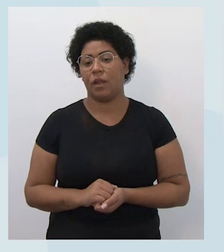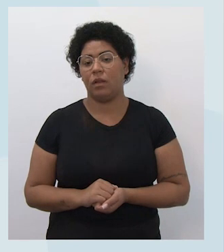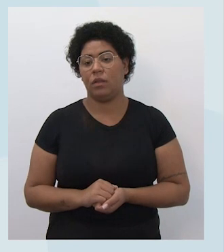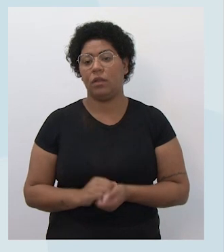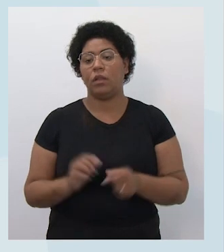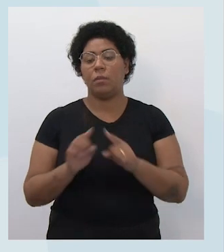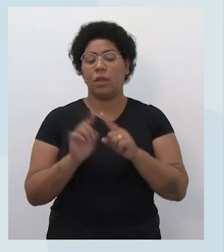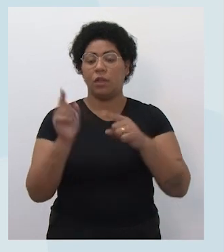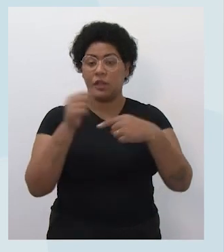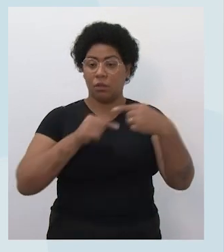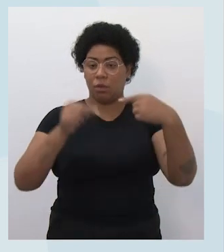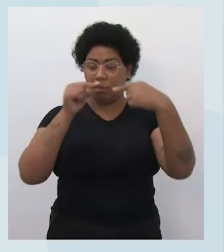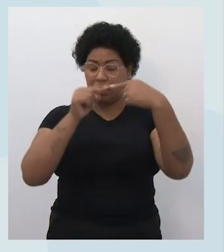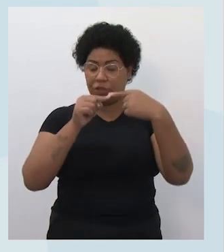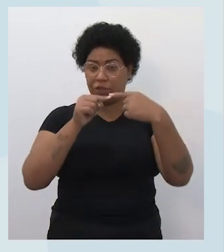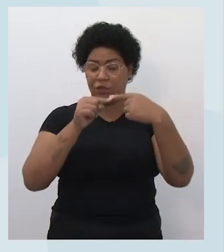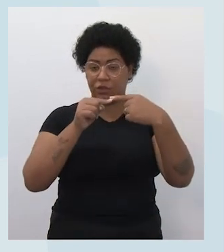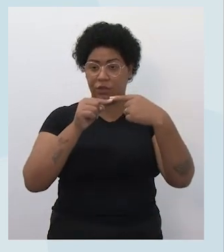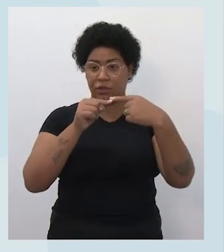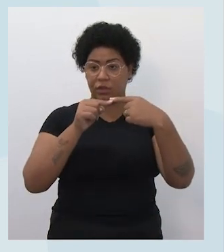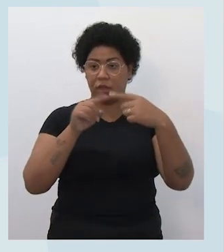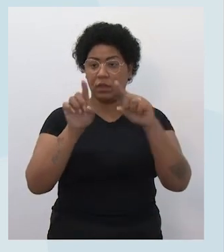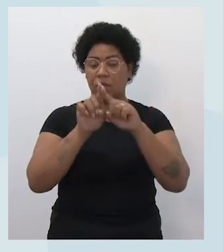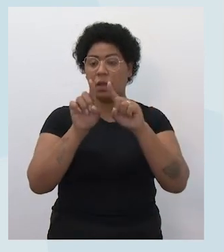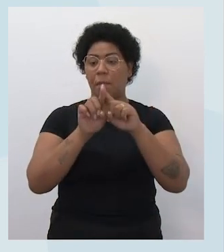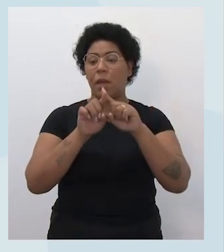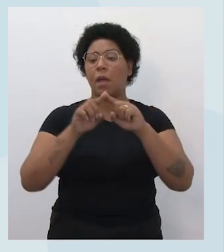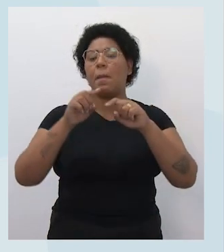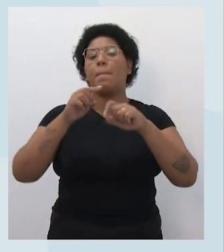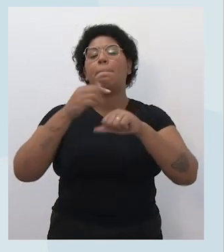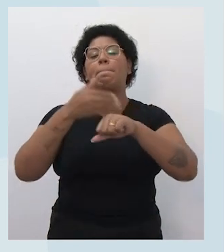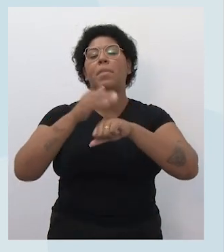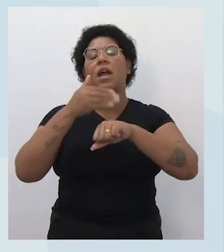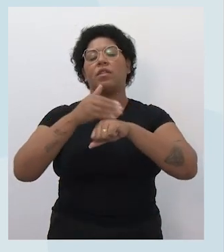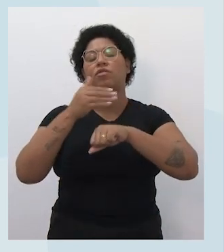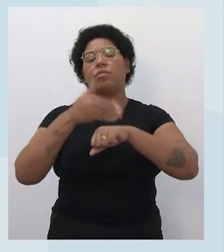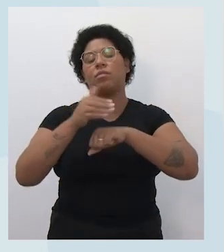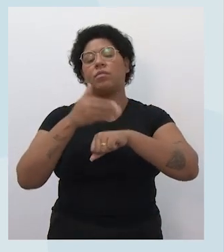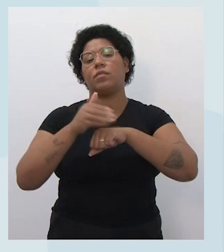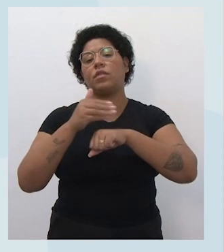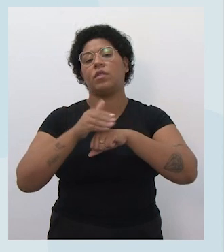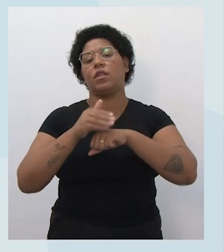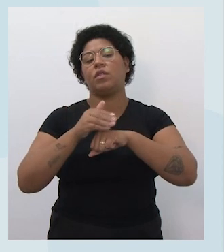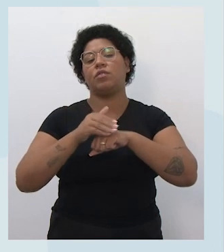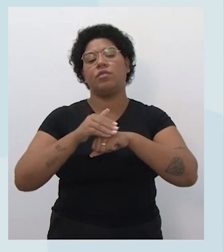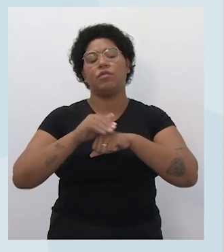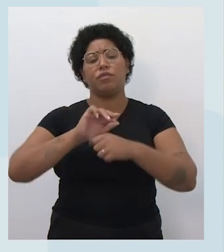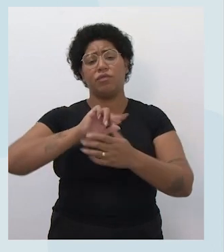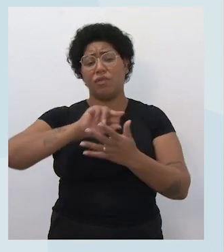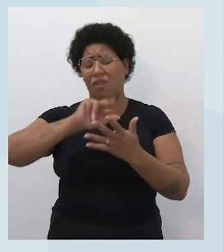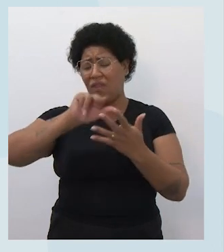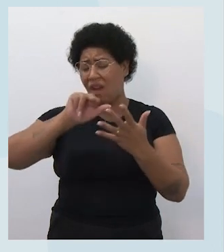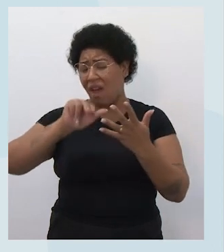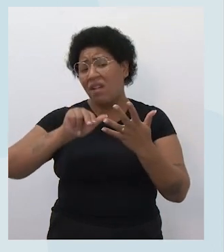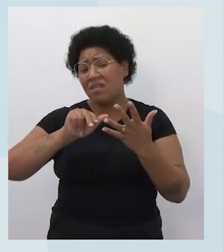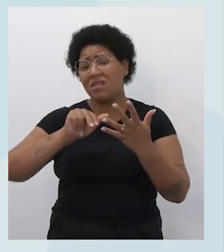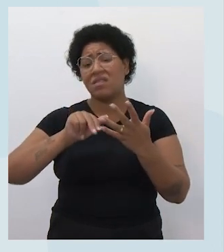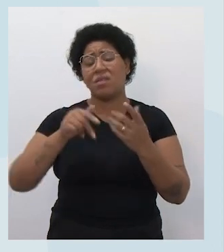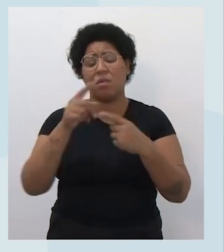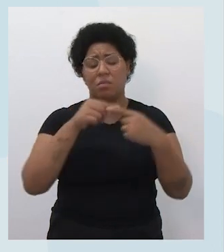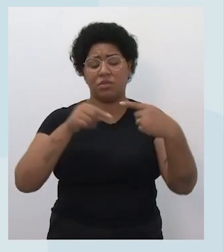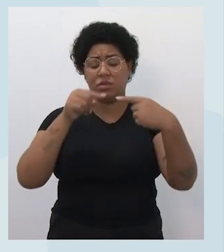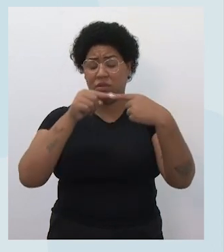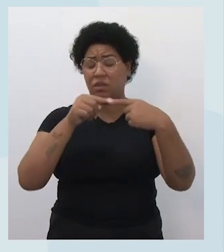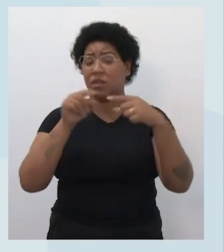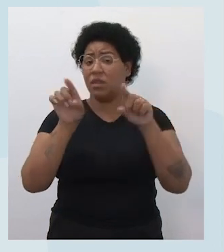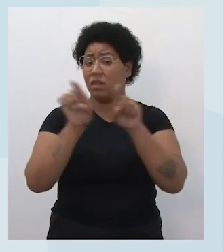nós temos os objetivos e práticas, tá certo? Existem vários objetivos e prática, né, exemplos no